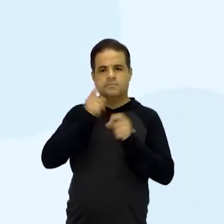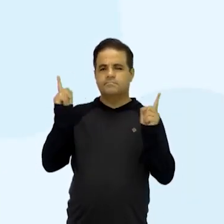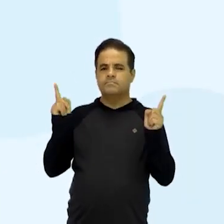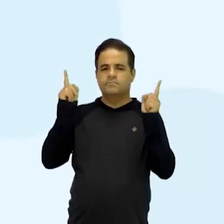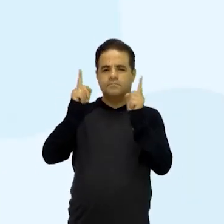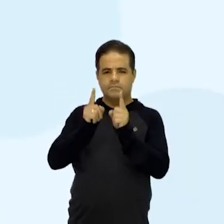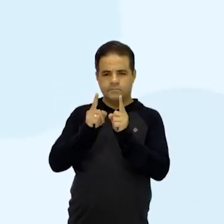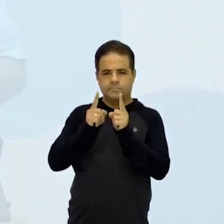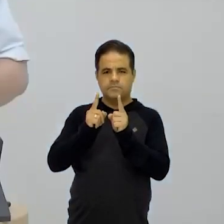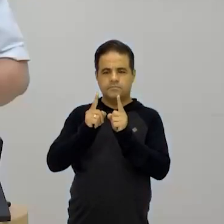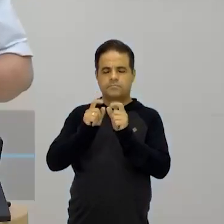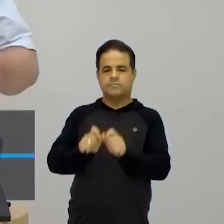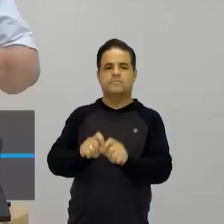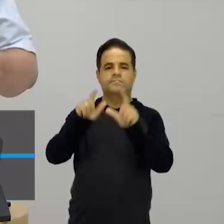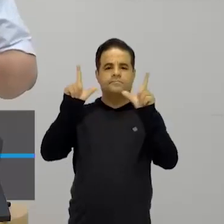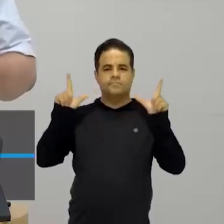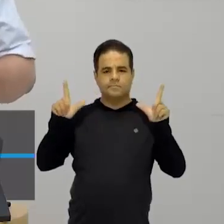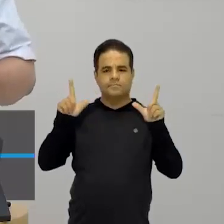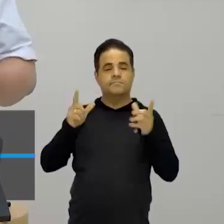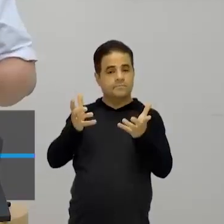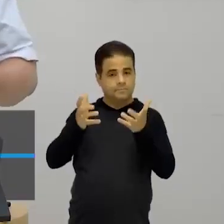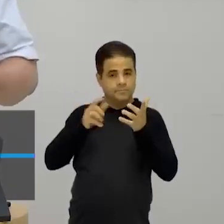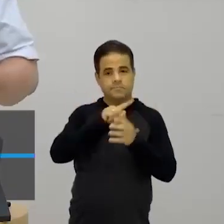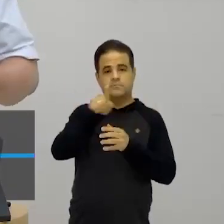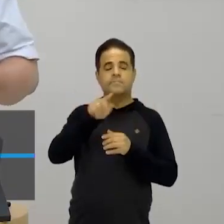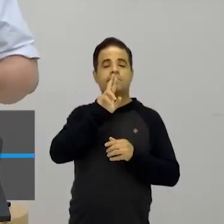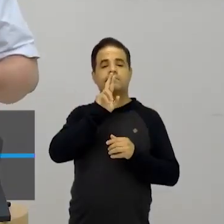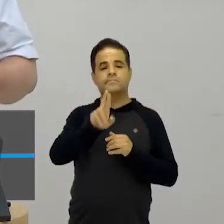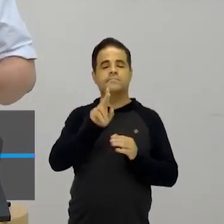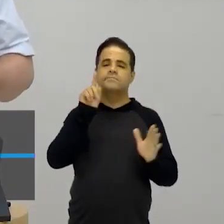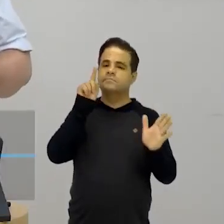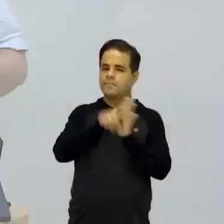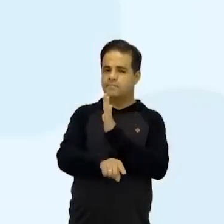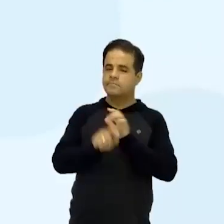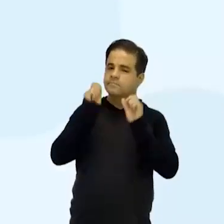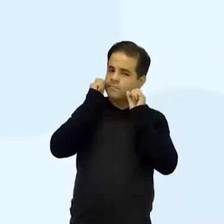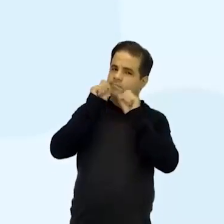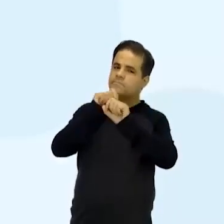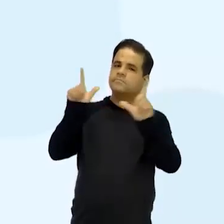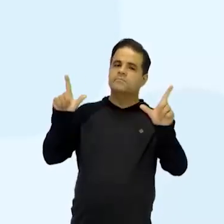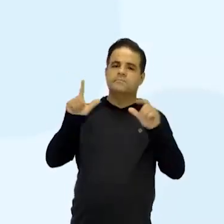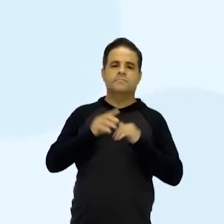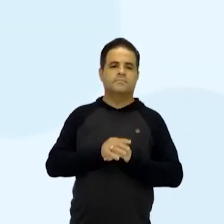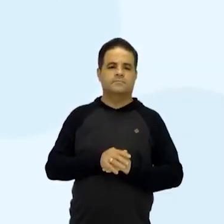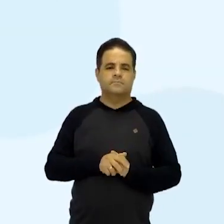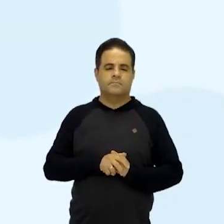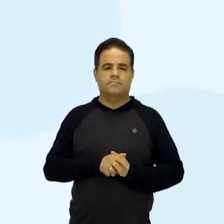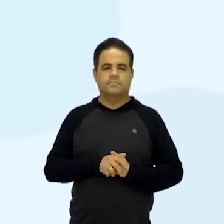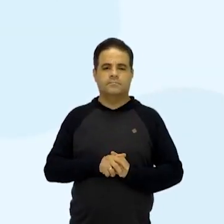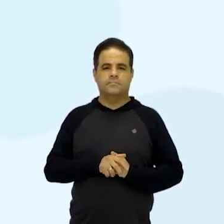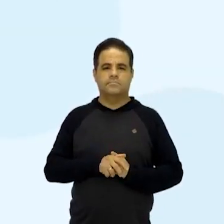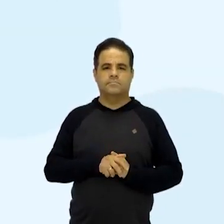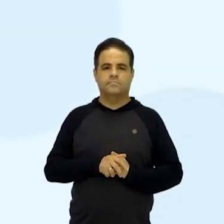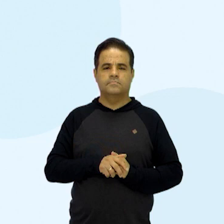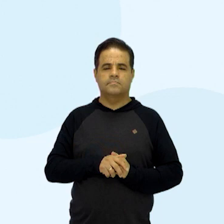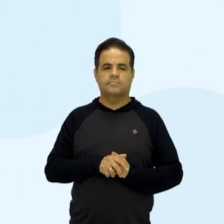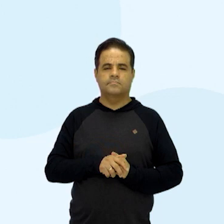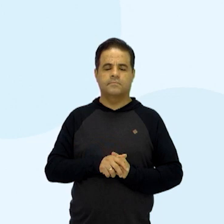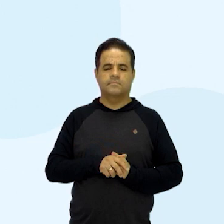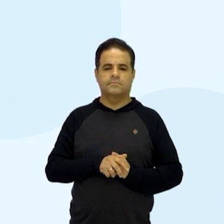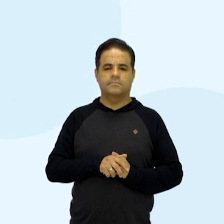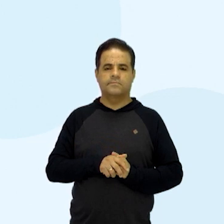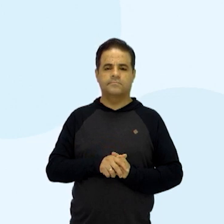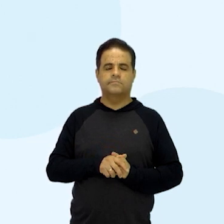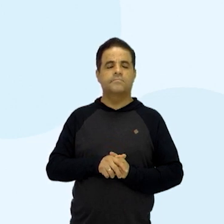pequenininho rodando na tela de vocês, mas eu quero que vocês respondam a essa pergunta que está na tela. What is the video about?